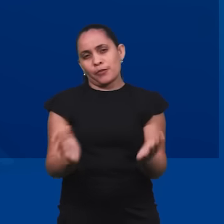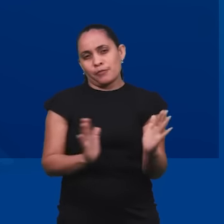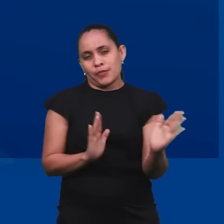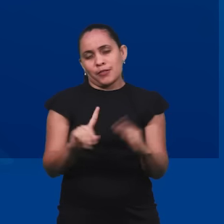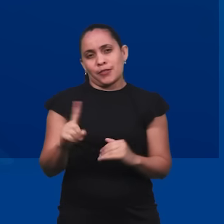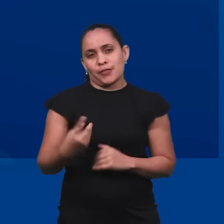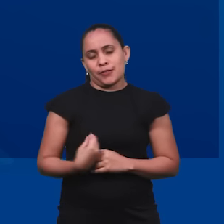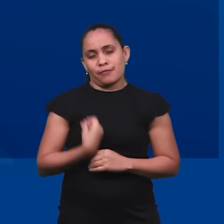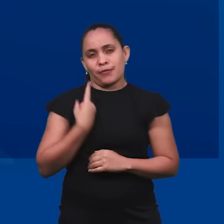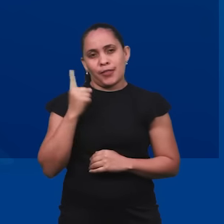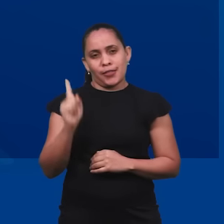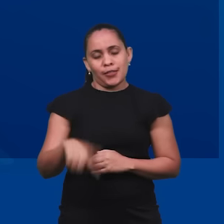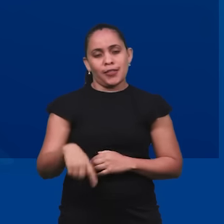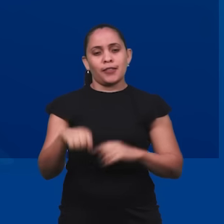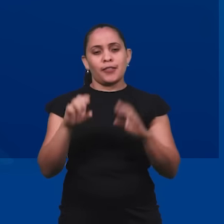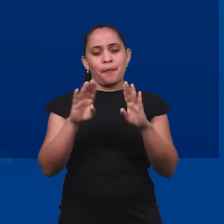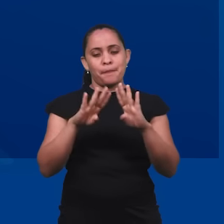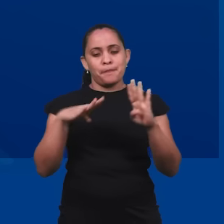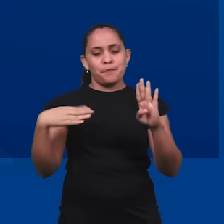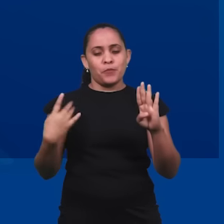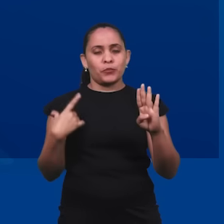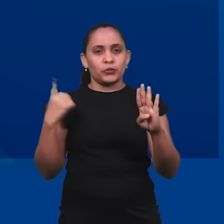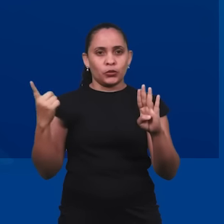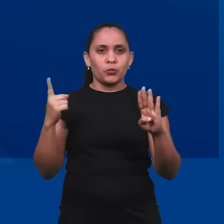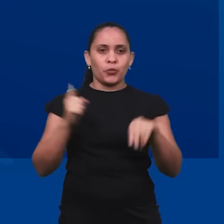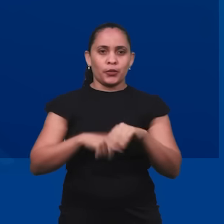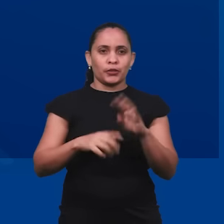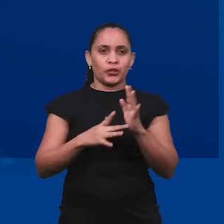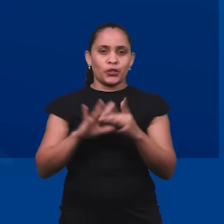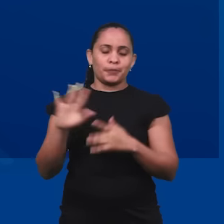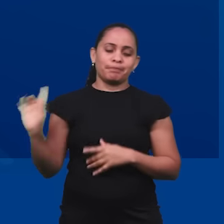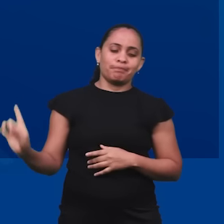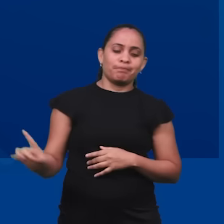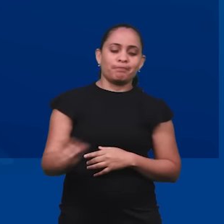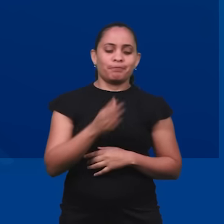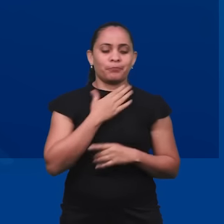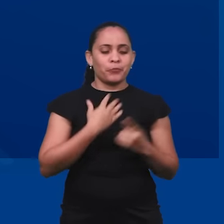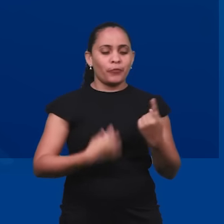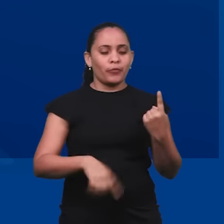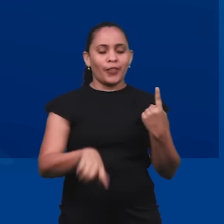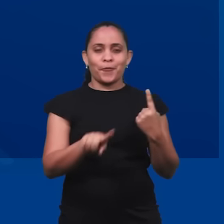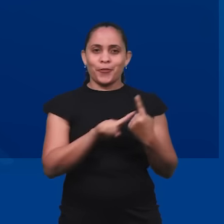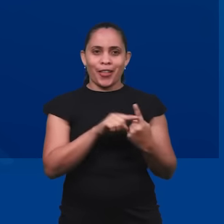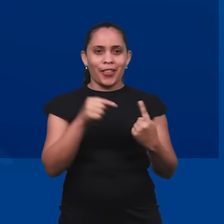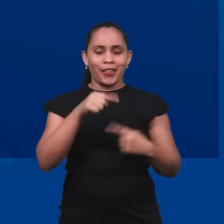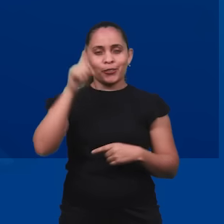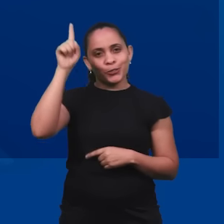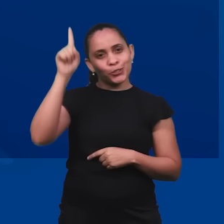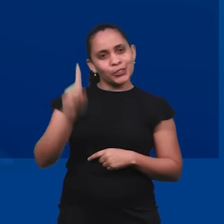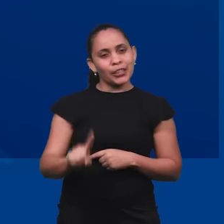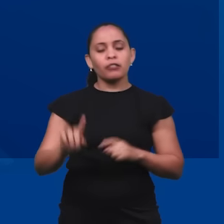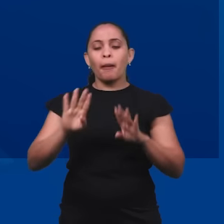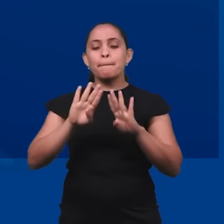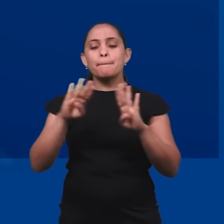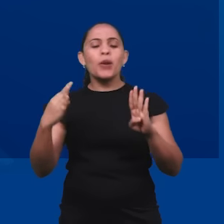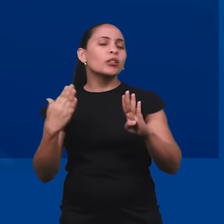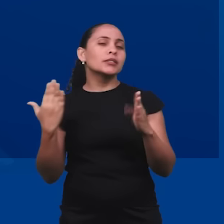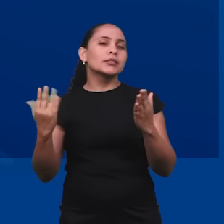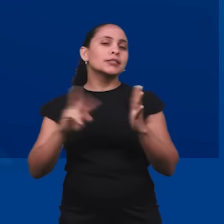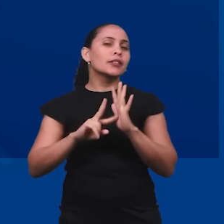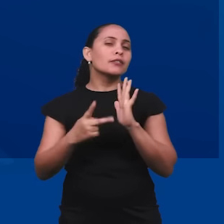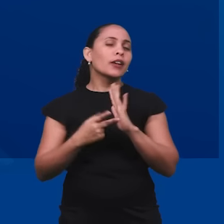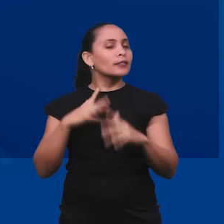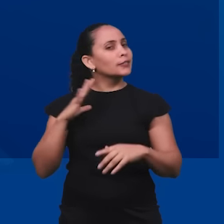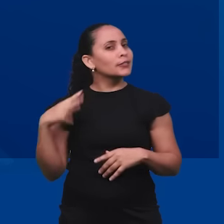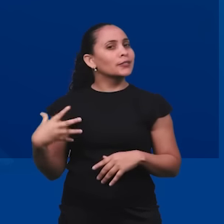que a porta que foi aberta na cruz do Calvário, que é Jesus, esta é a porta da salvação.